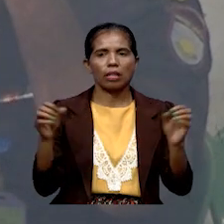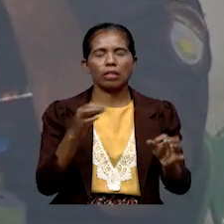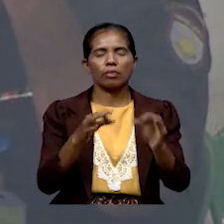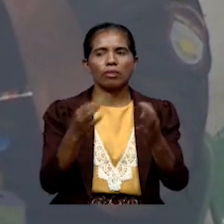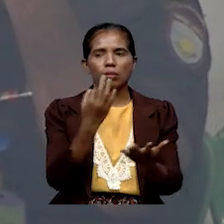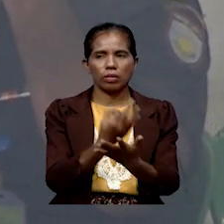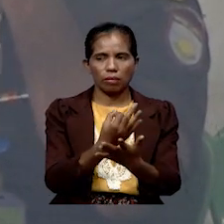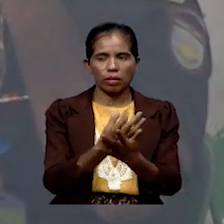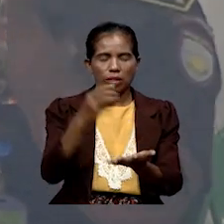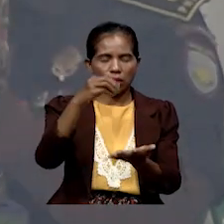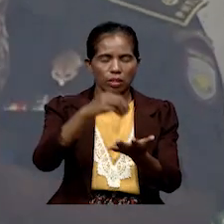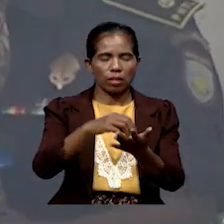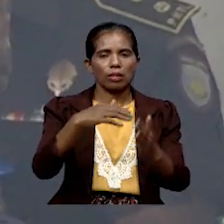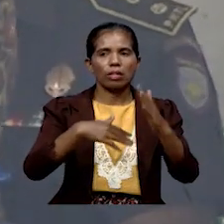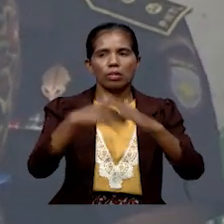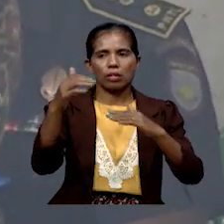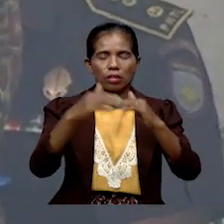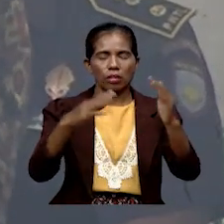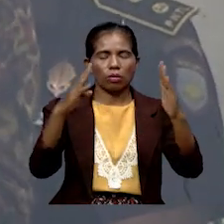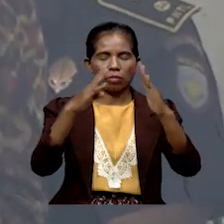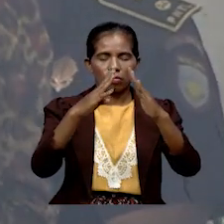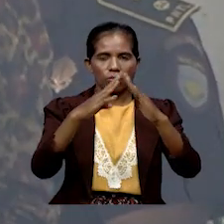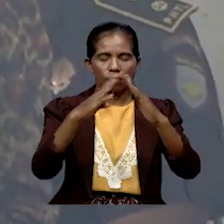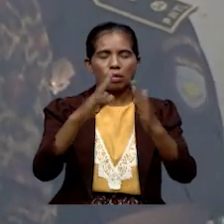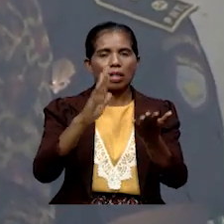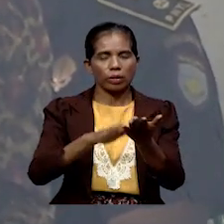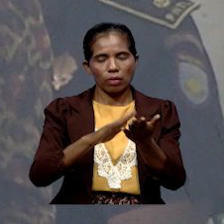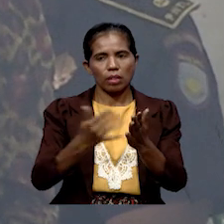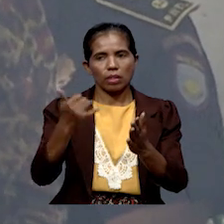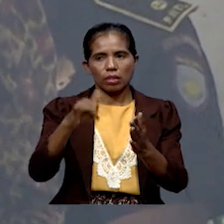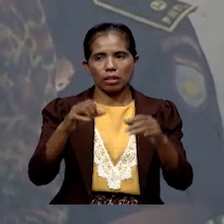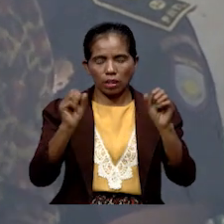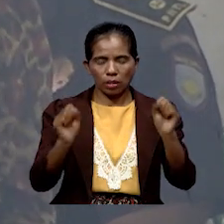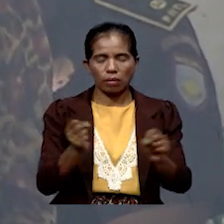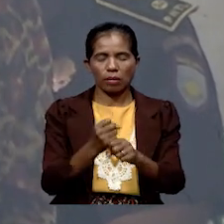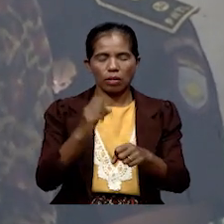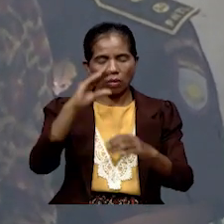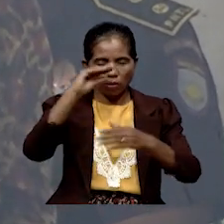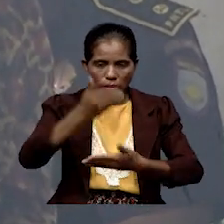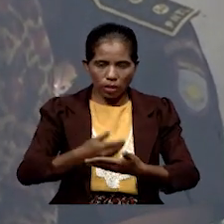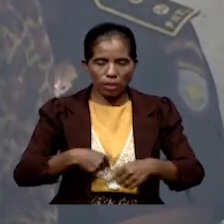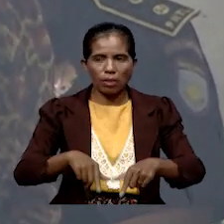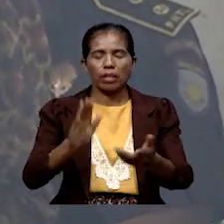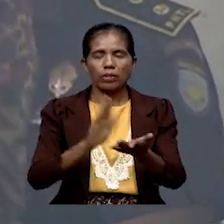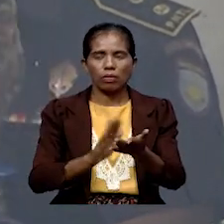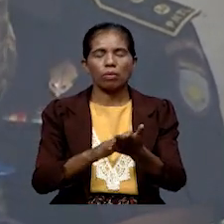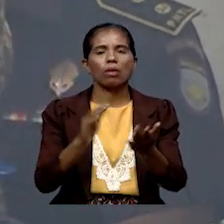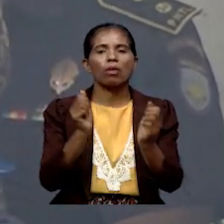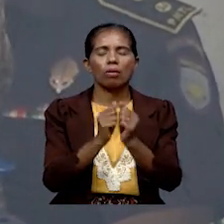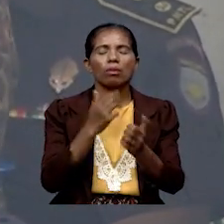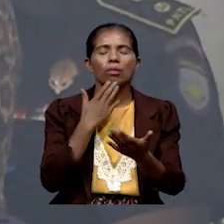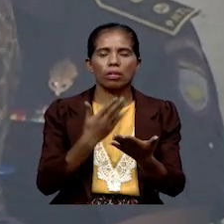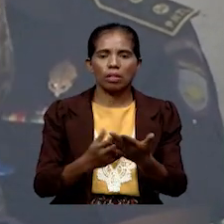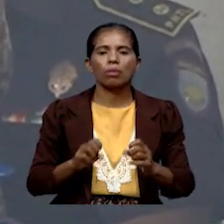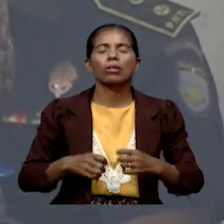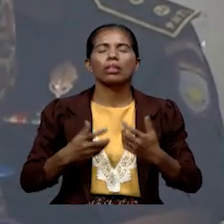ia infraestrutura para tu hadia, uma escola sira para itani uan sira bela ba escola hodia. O insa escola